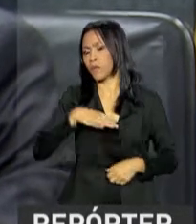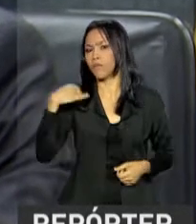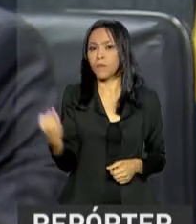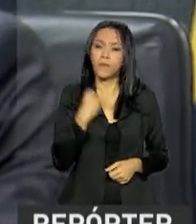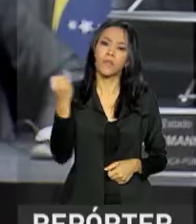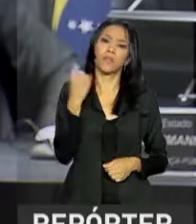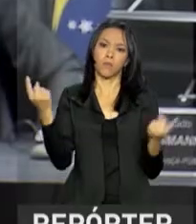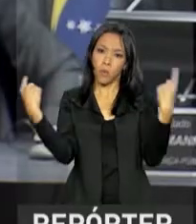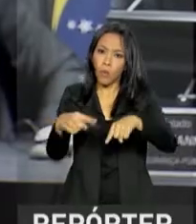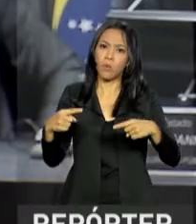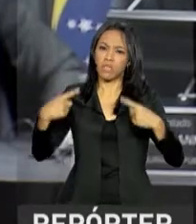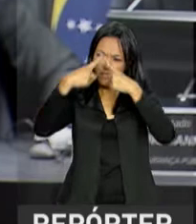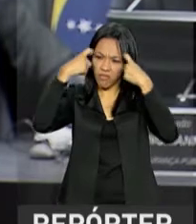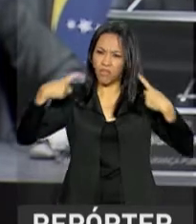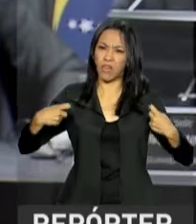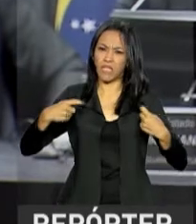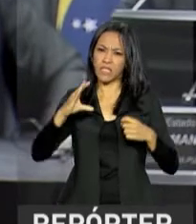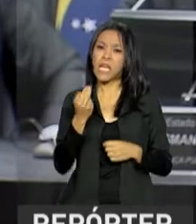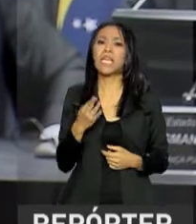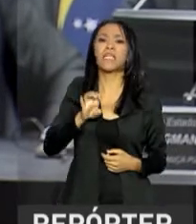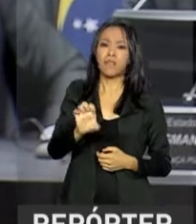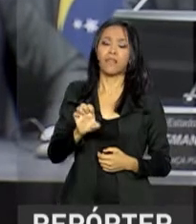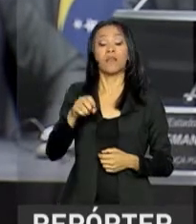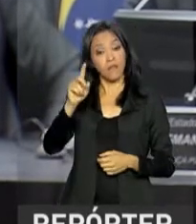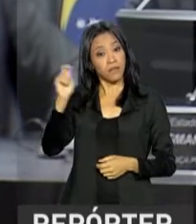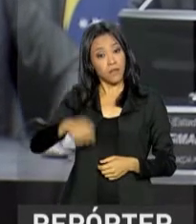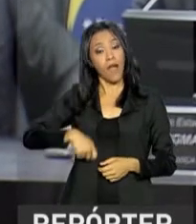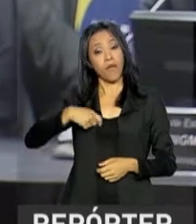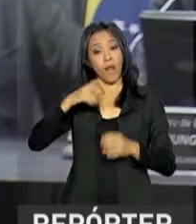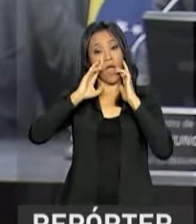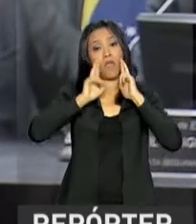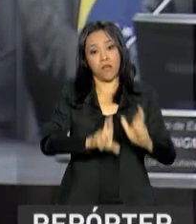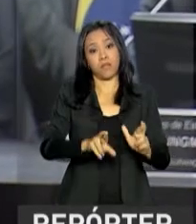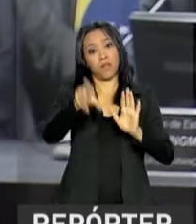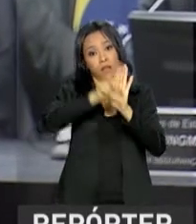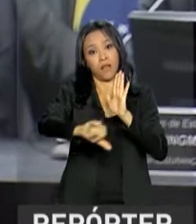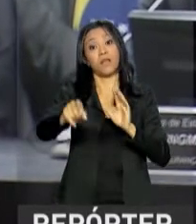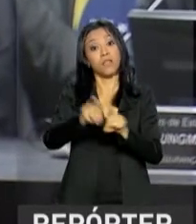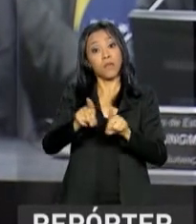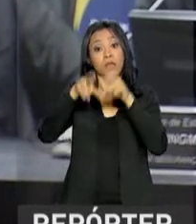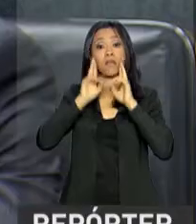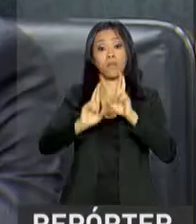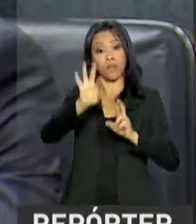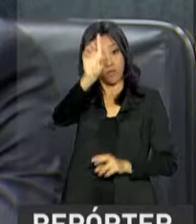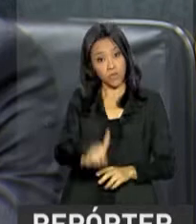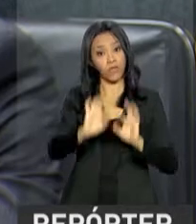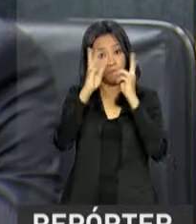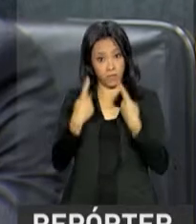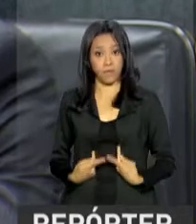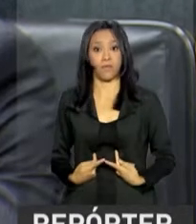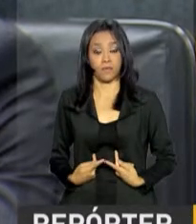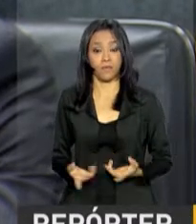criminalidade e afirmou que é preciso aplicar as leis e respeitar os direitos humanos a humanização